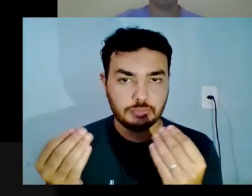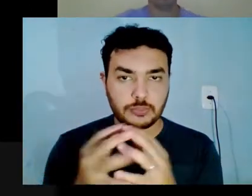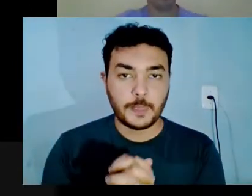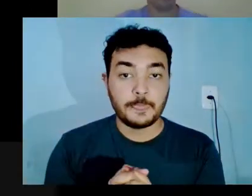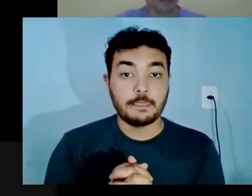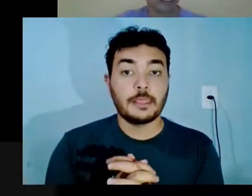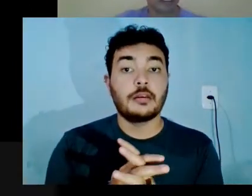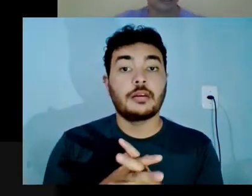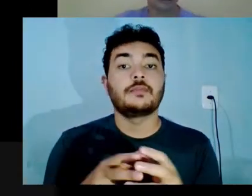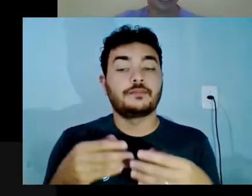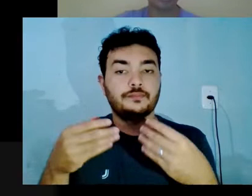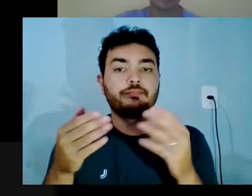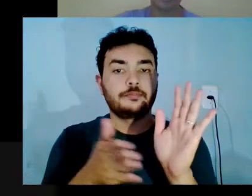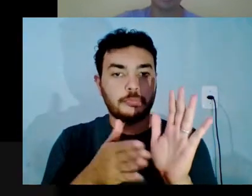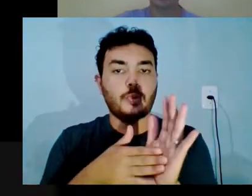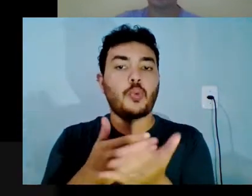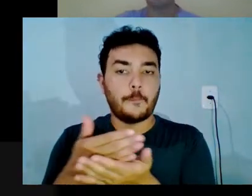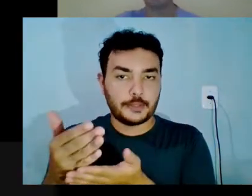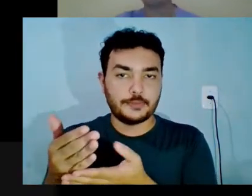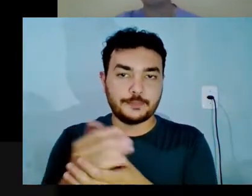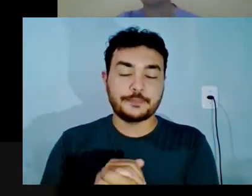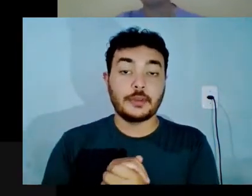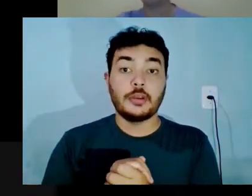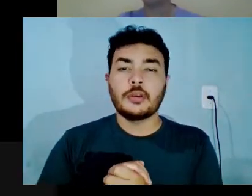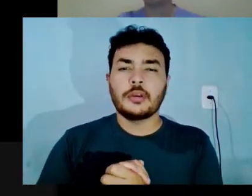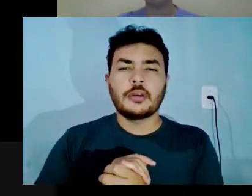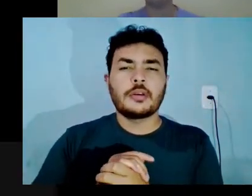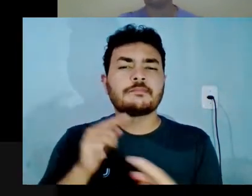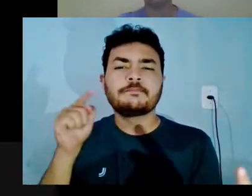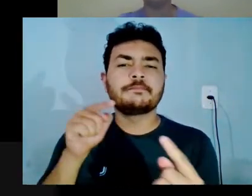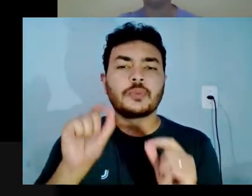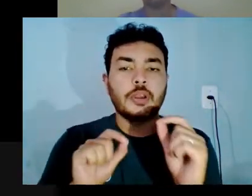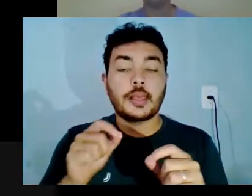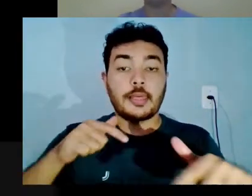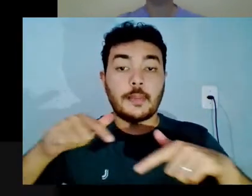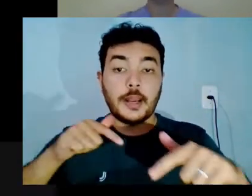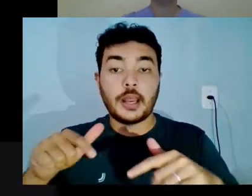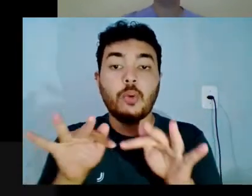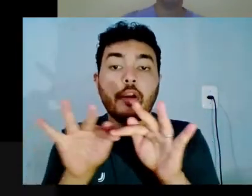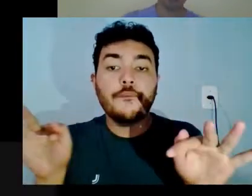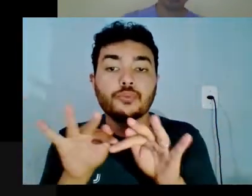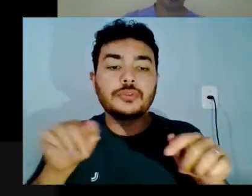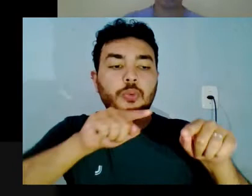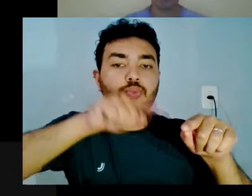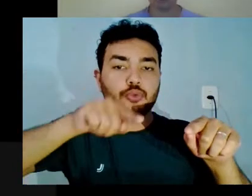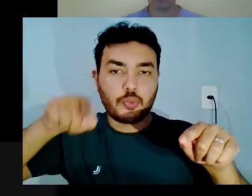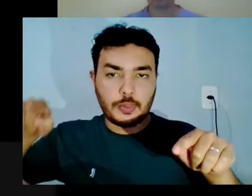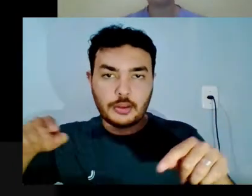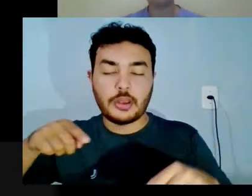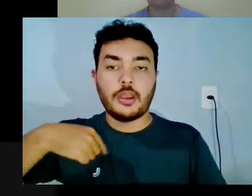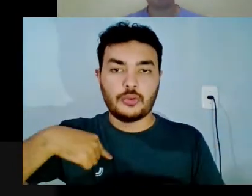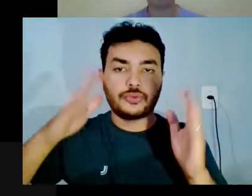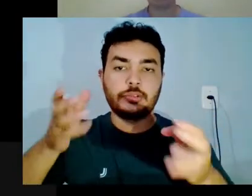proposto inicialmente por esses cientistas. A ideia é se trabalhar com as funções de onda, porque, como eu expliquei para vocês, Schrödinger